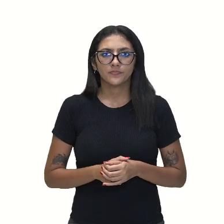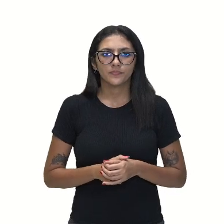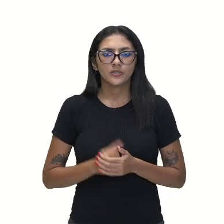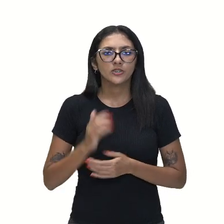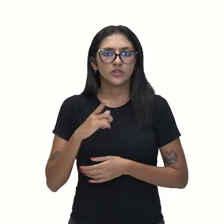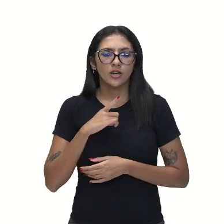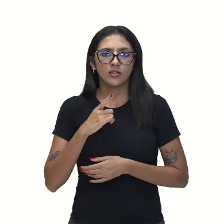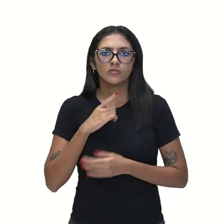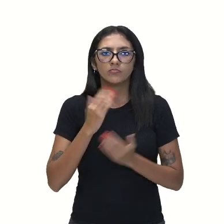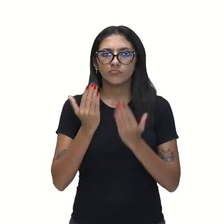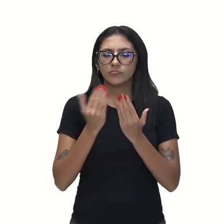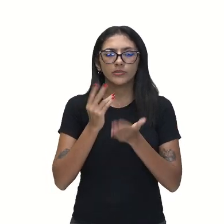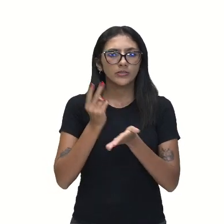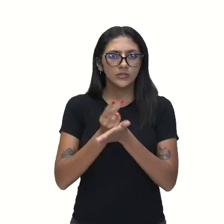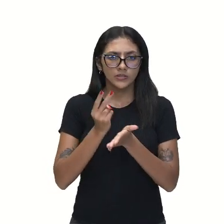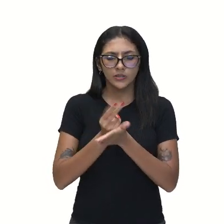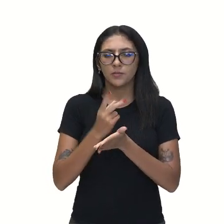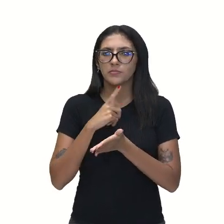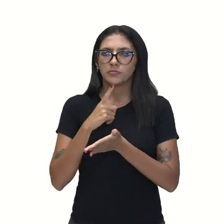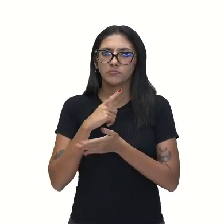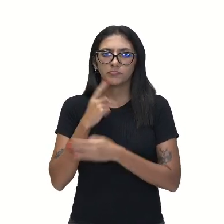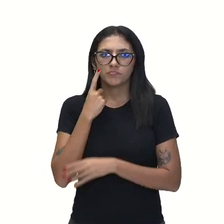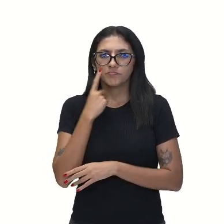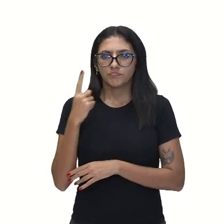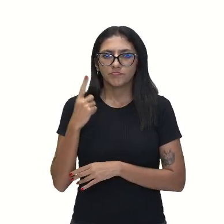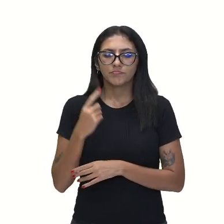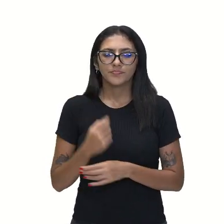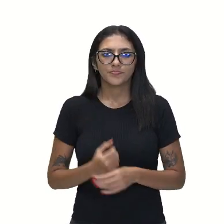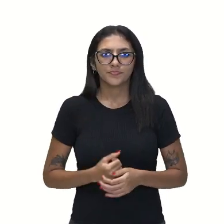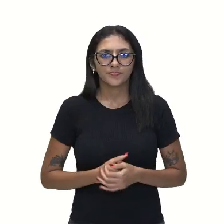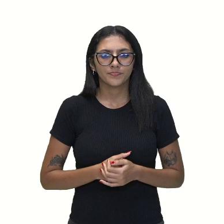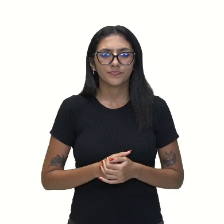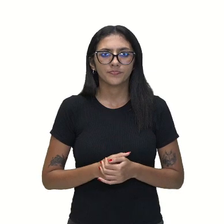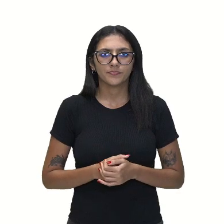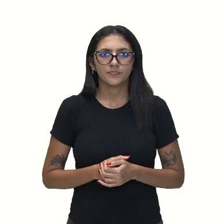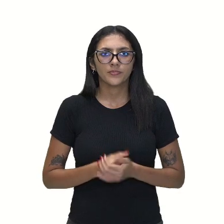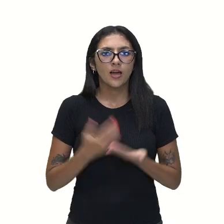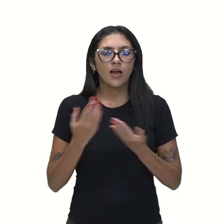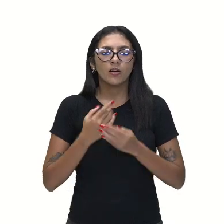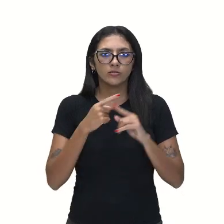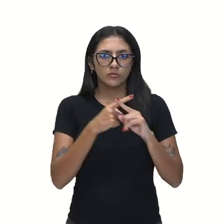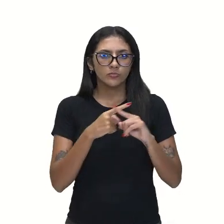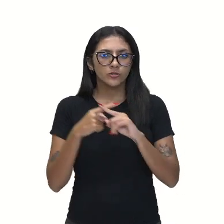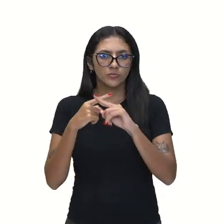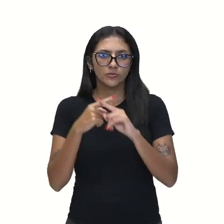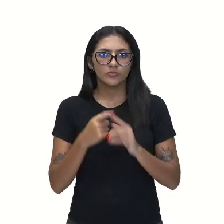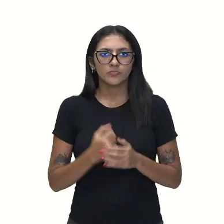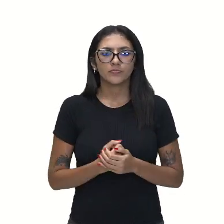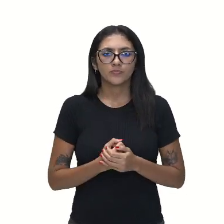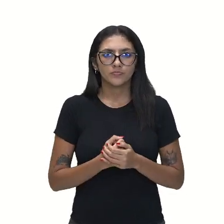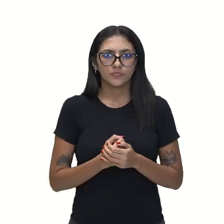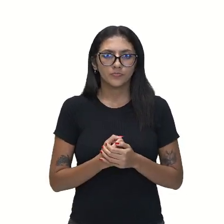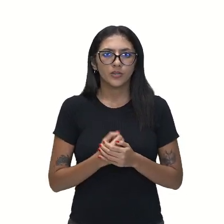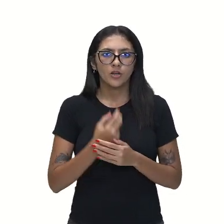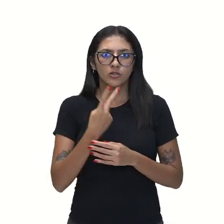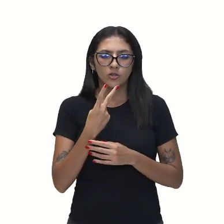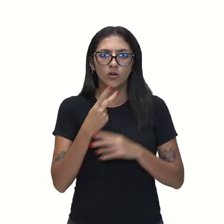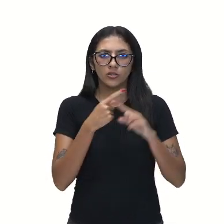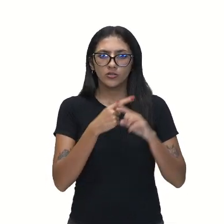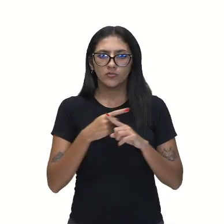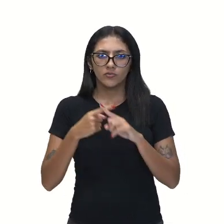proporção, a gente sempre vai chegar numa proporção, né? Vocês já perceberam? Agora eu vou multiplicar 2 vezes x vezes 3, que